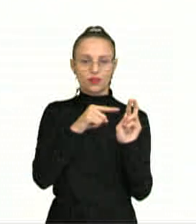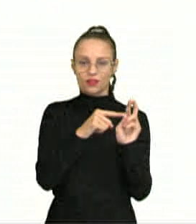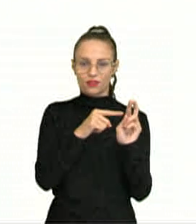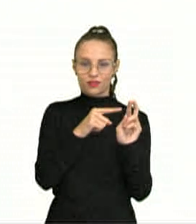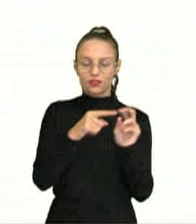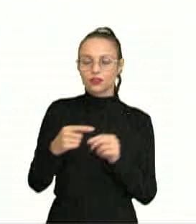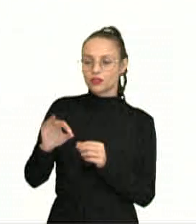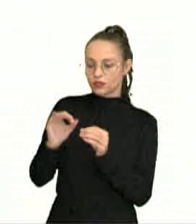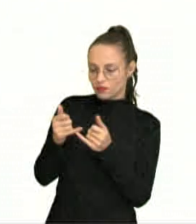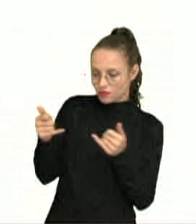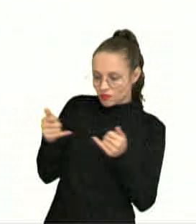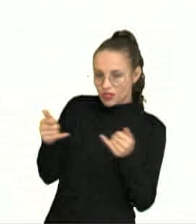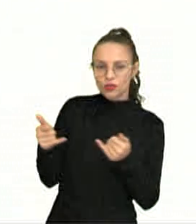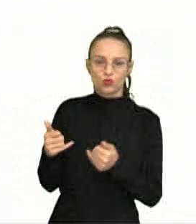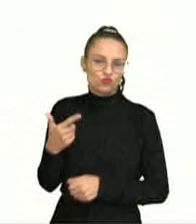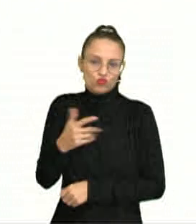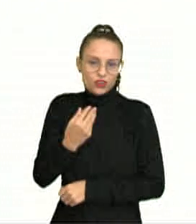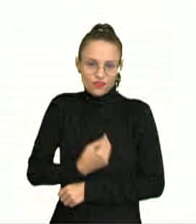vida e